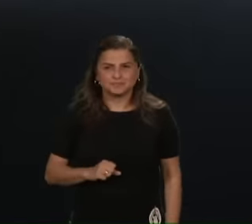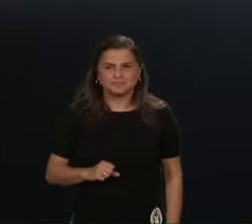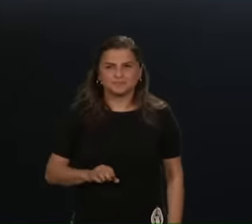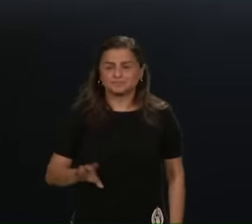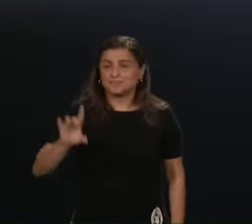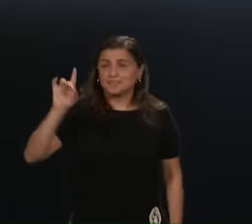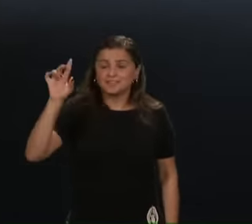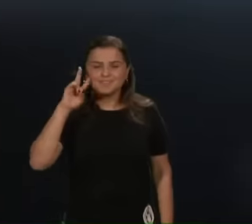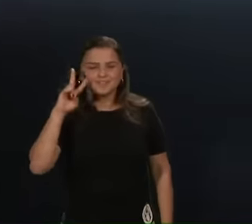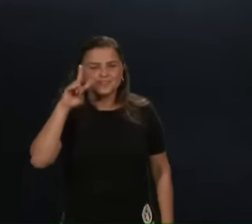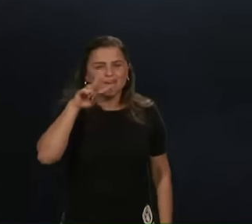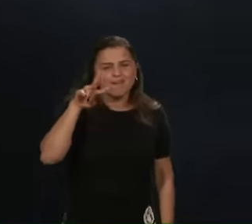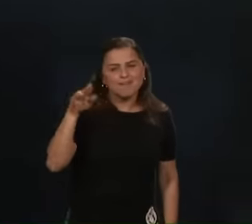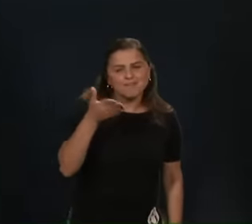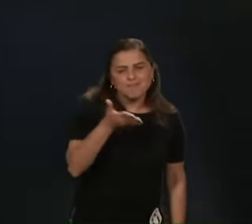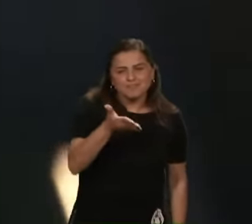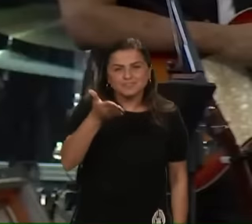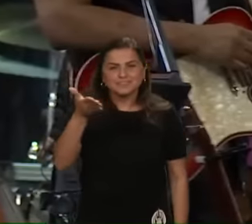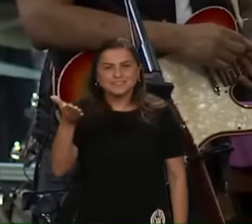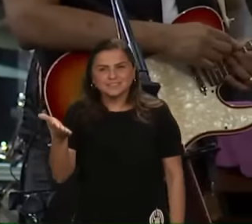Deus olha para você,